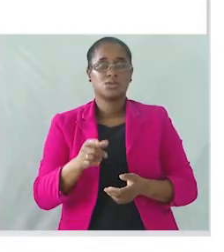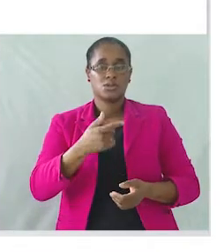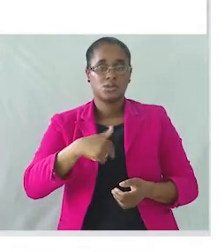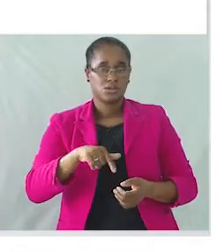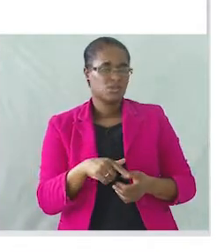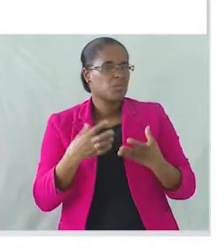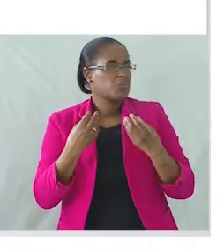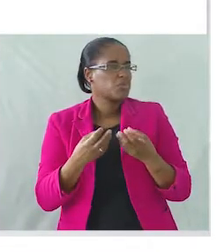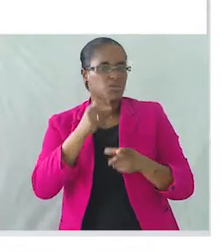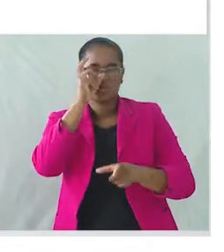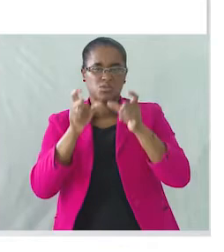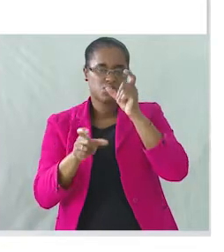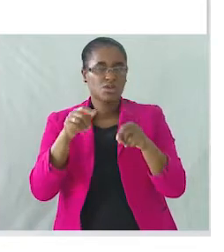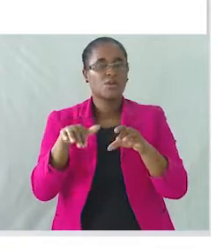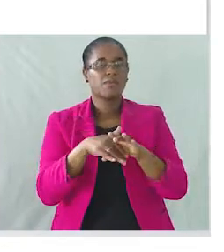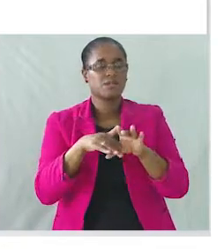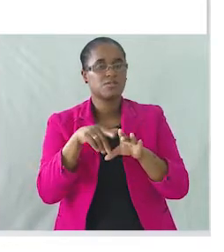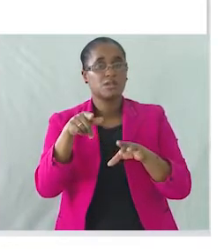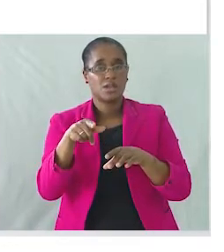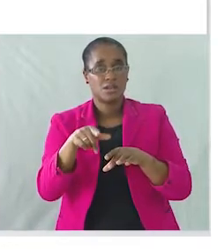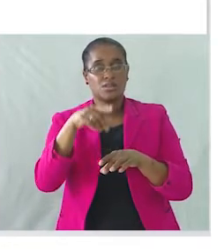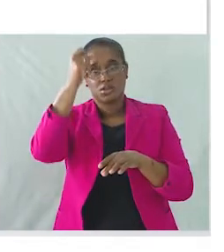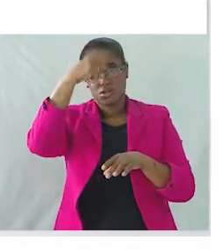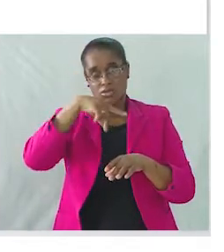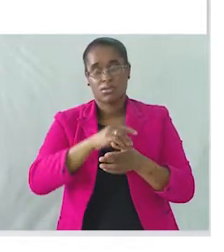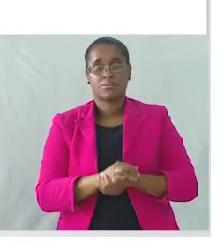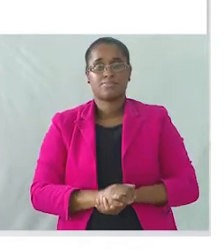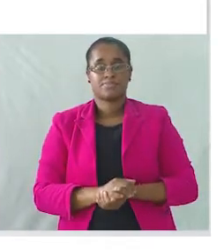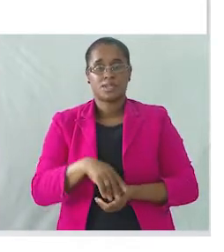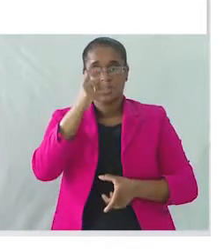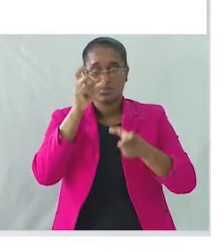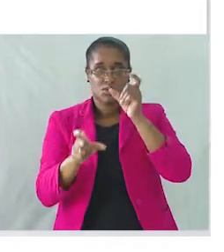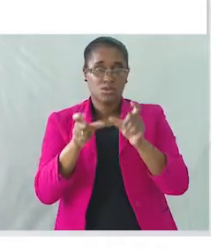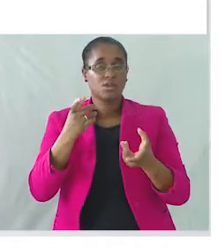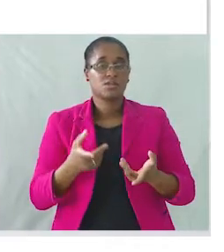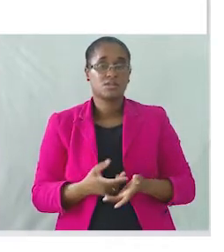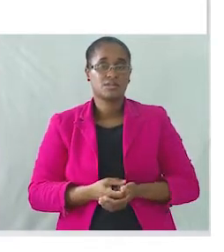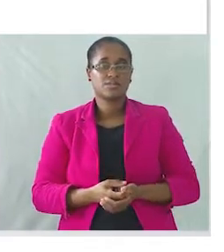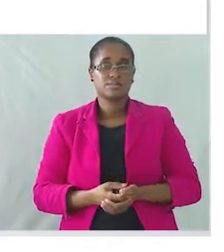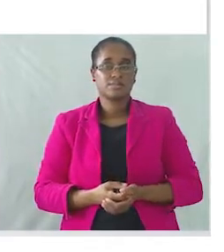São várias as personagens que participam nesta história. As personagens são